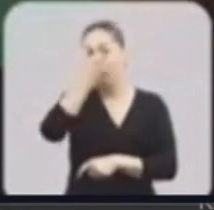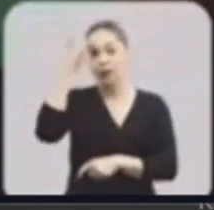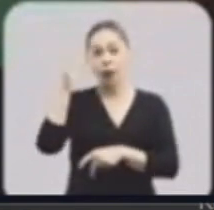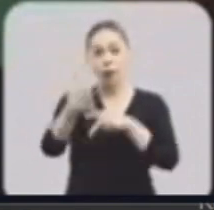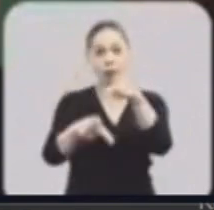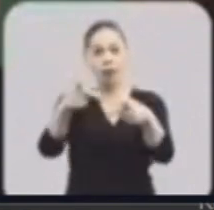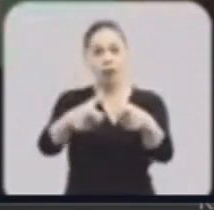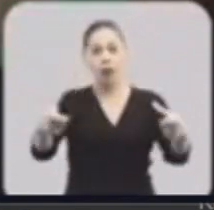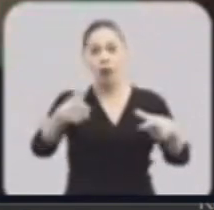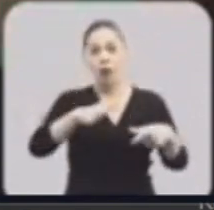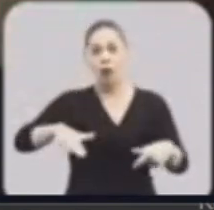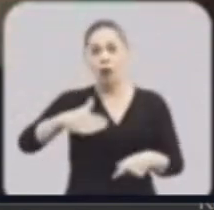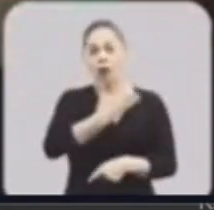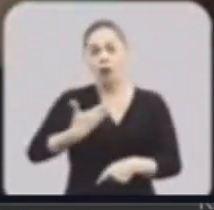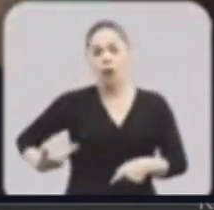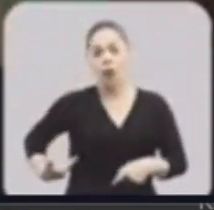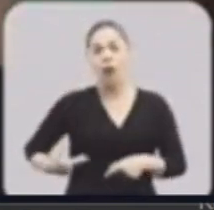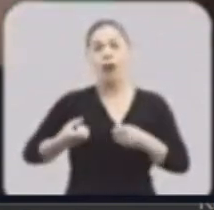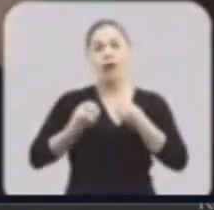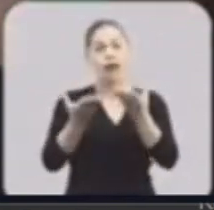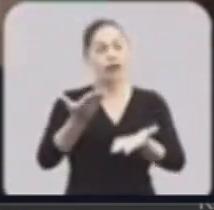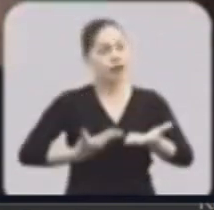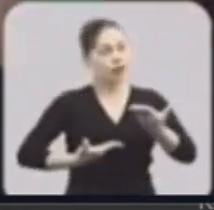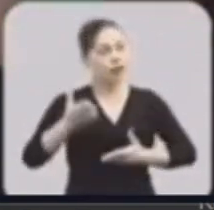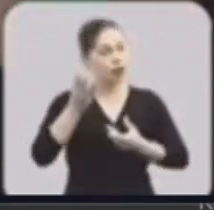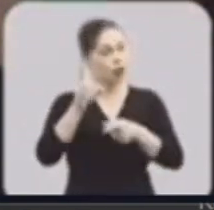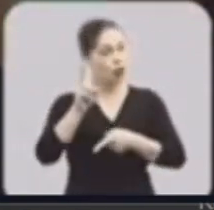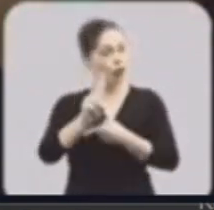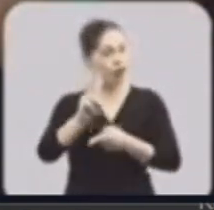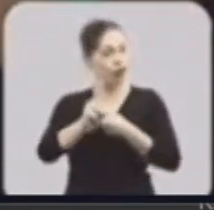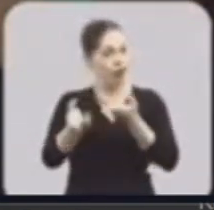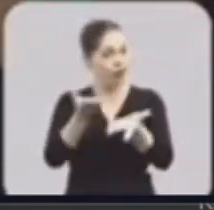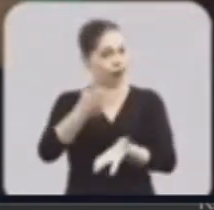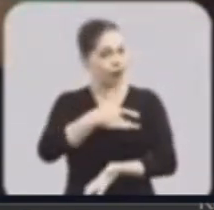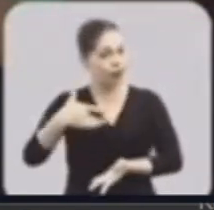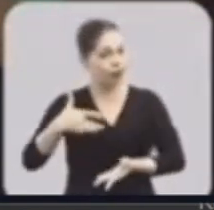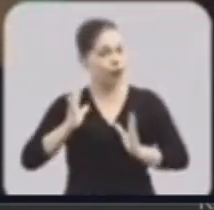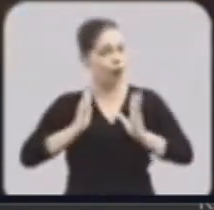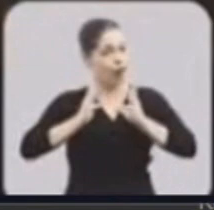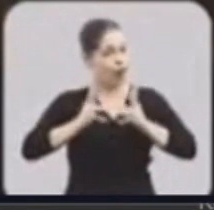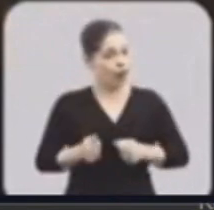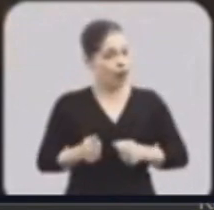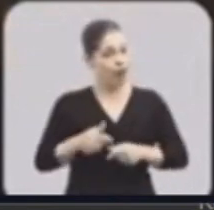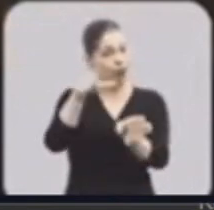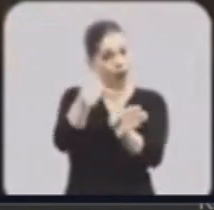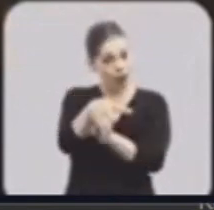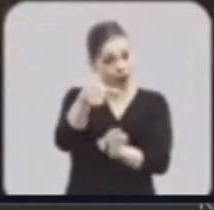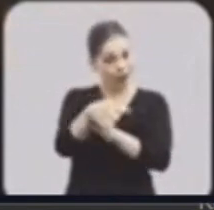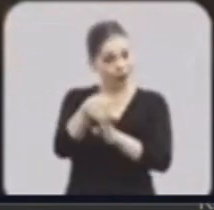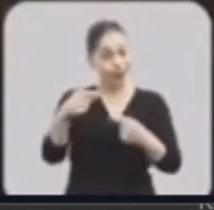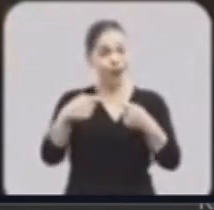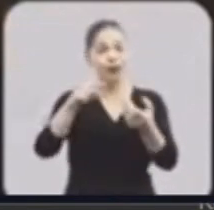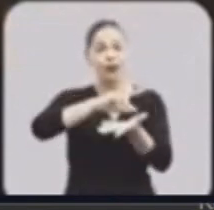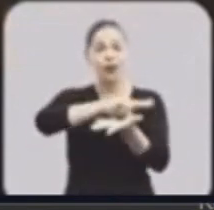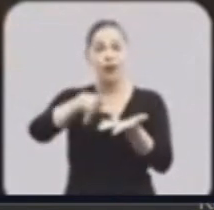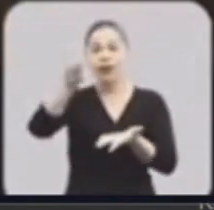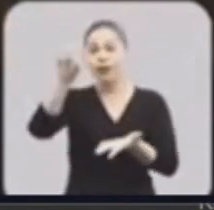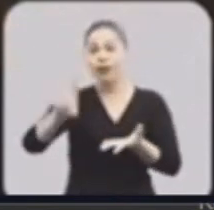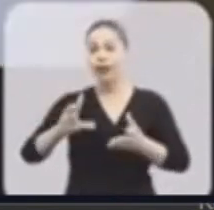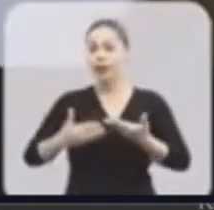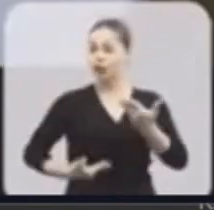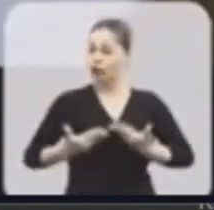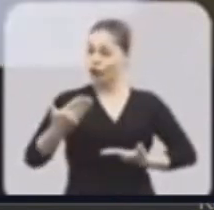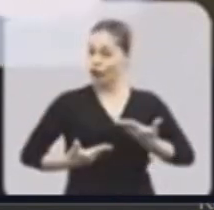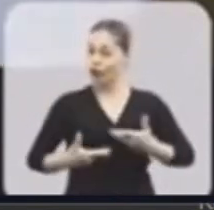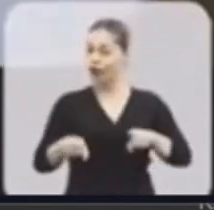mil habitantes. Os espaços públicos vão oferecer serviços de cuidados com a saúde, higiene e orientação sobre